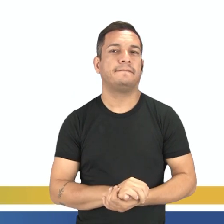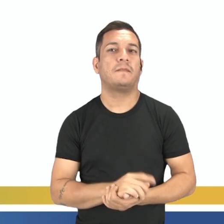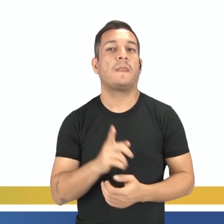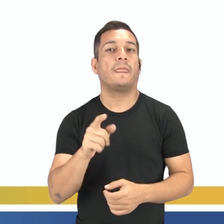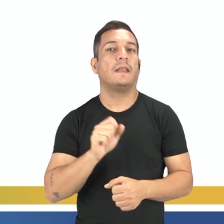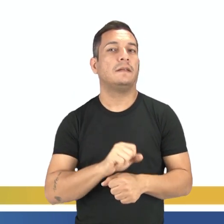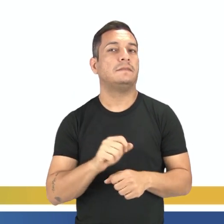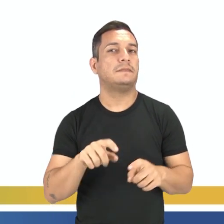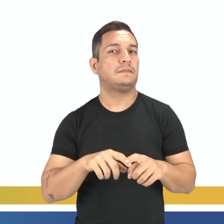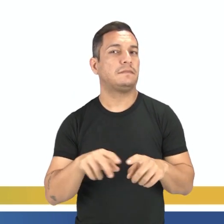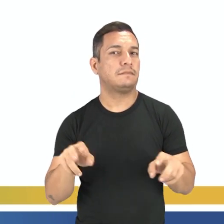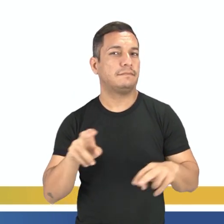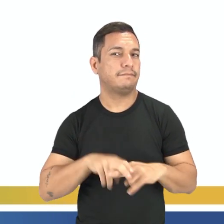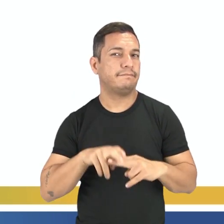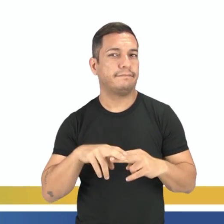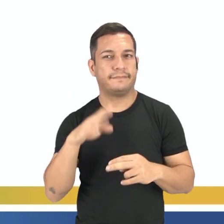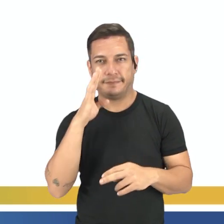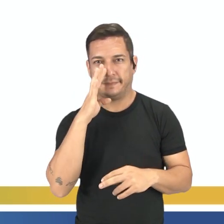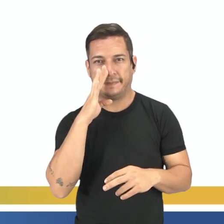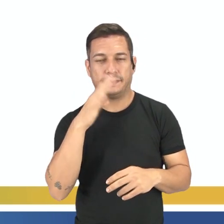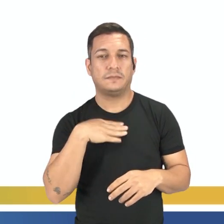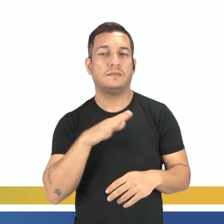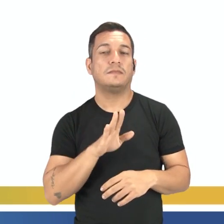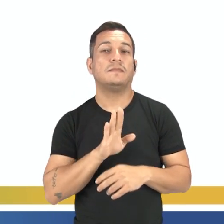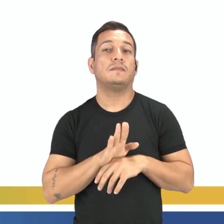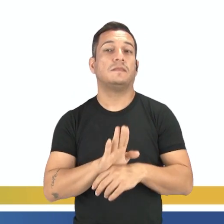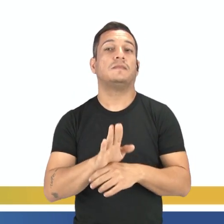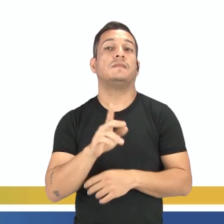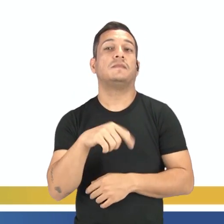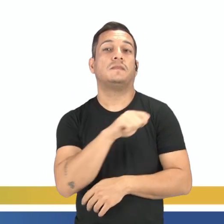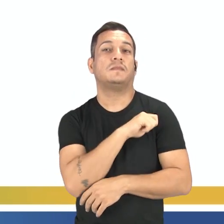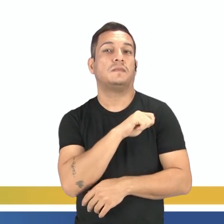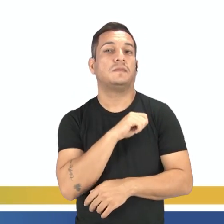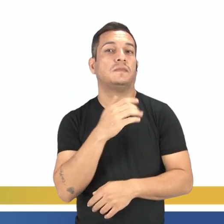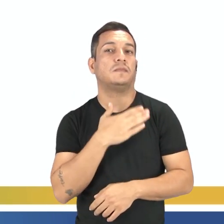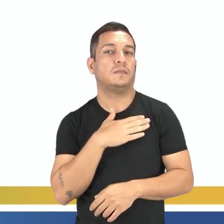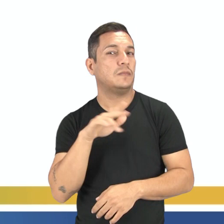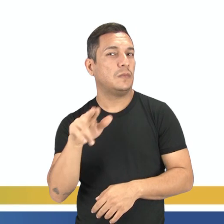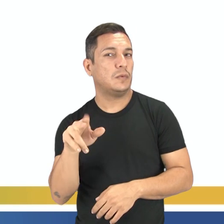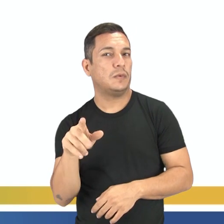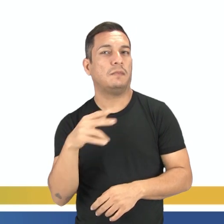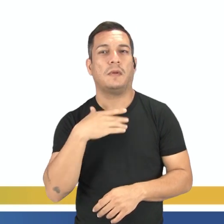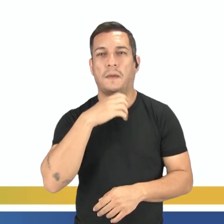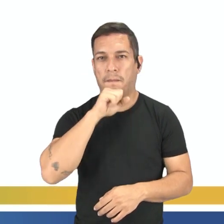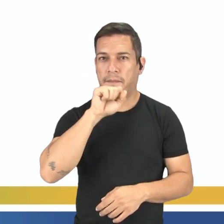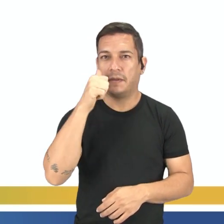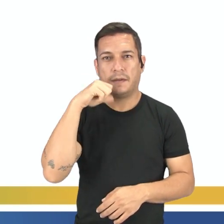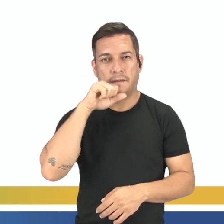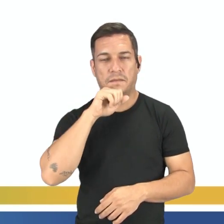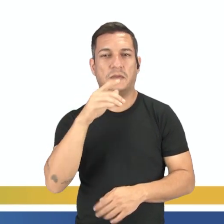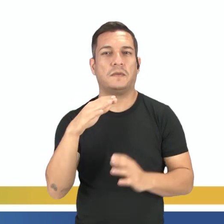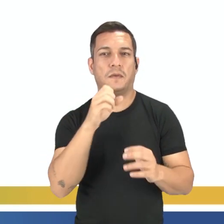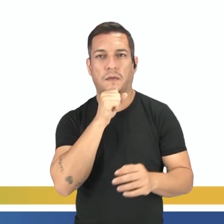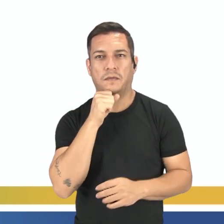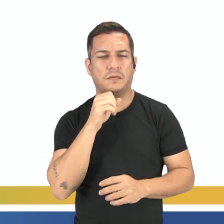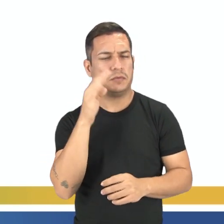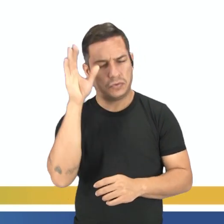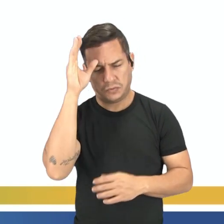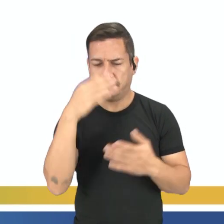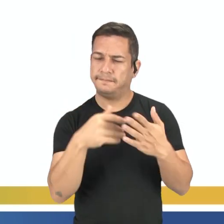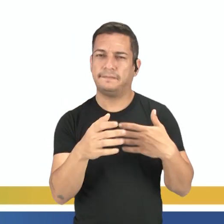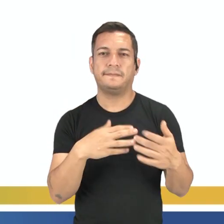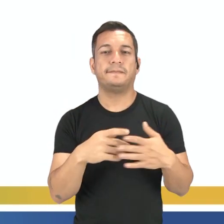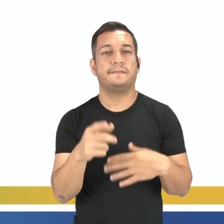que está aí na sala, onde você estiver, ajude o que é aluno, o irmão grande, o pequeno, o pai, a mãe, o avô, o tio, seja quem